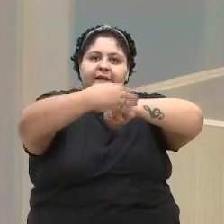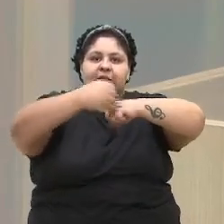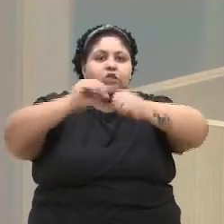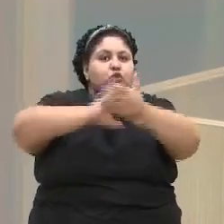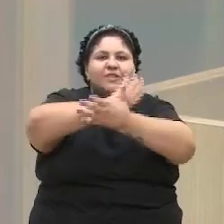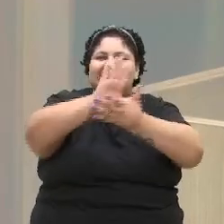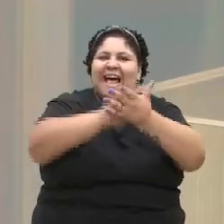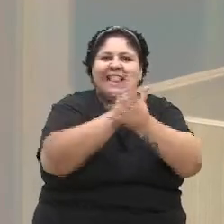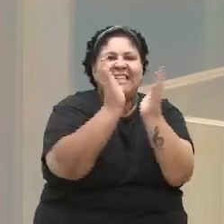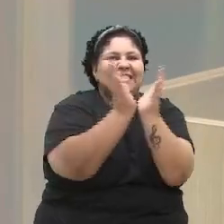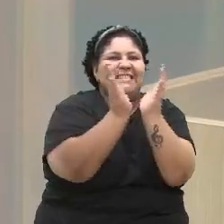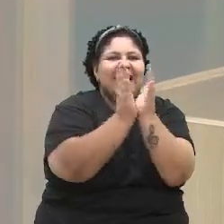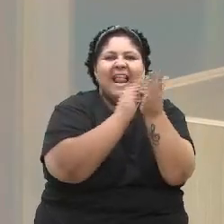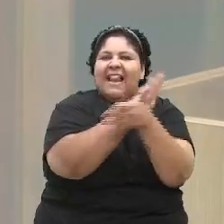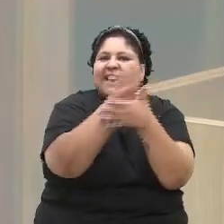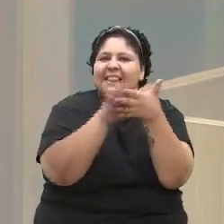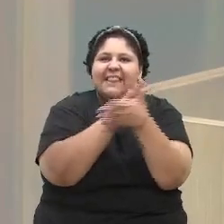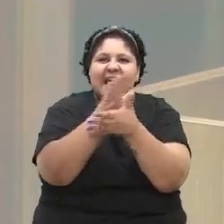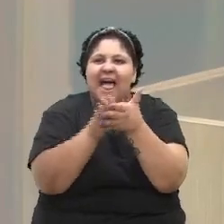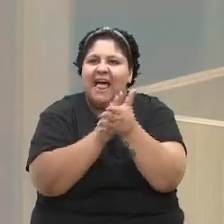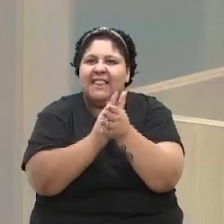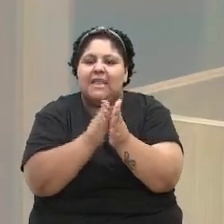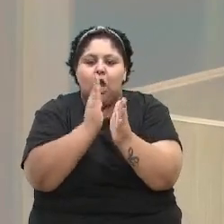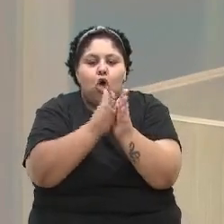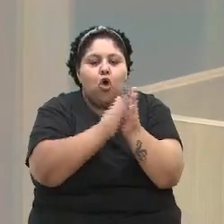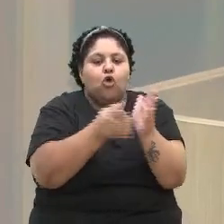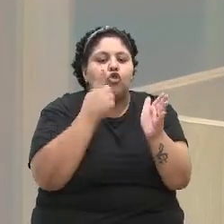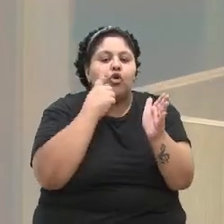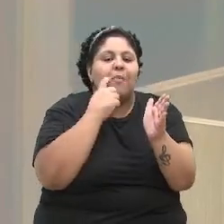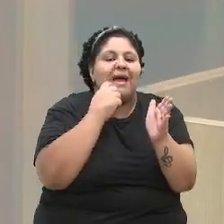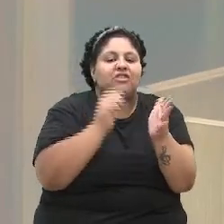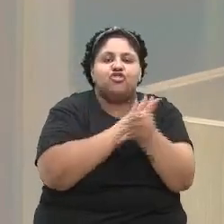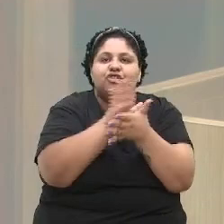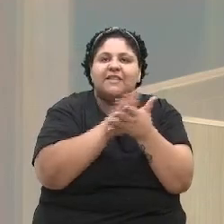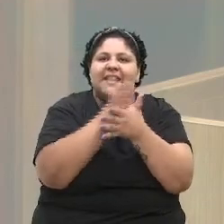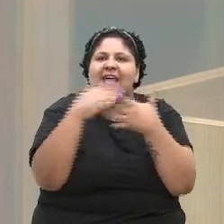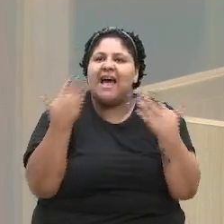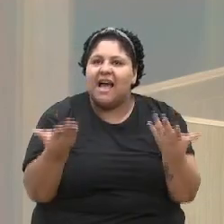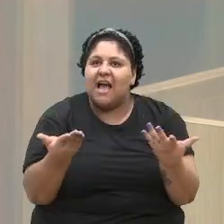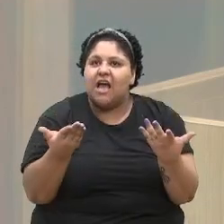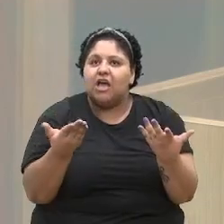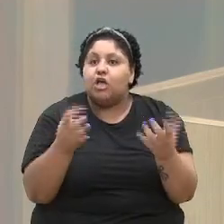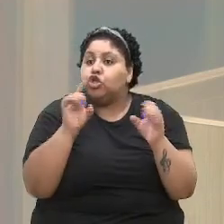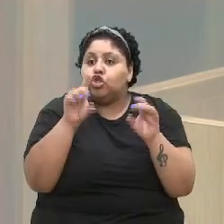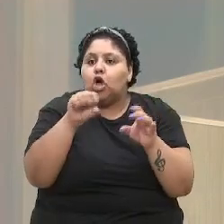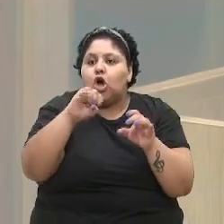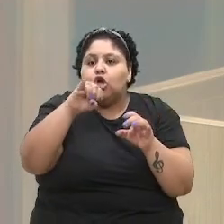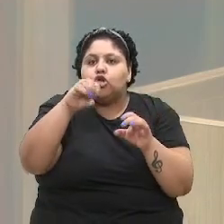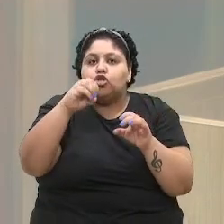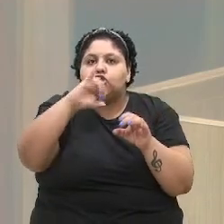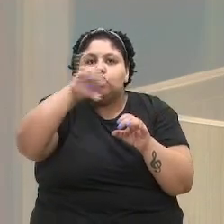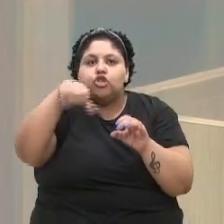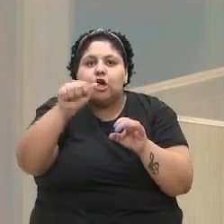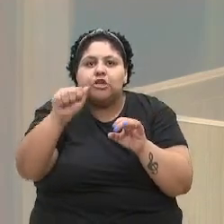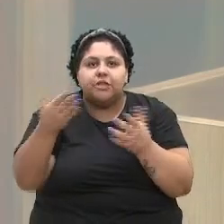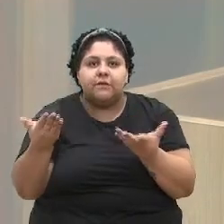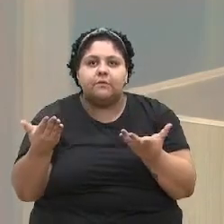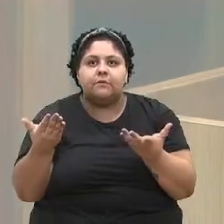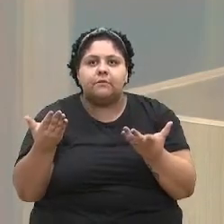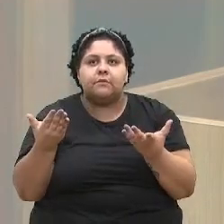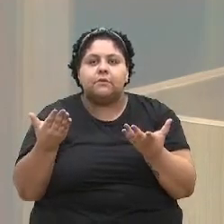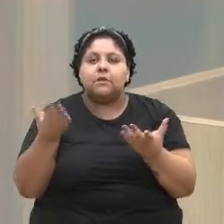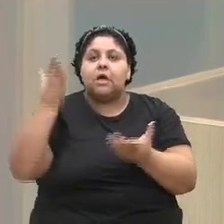salada o tomate vamos comer soja a